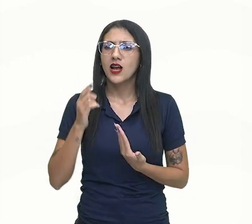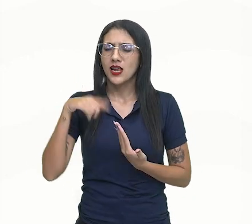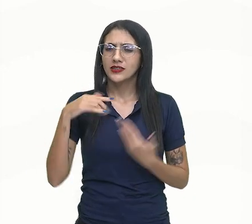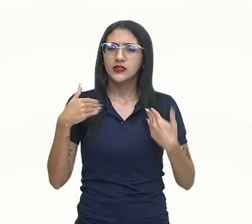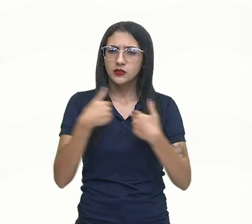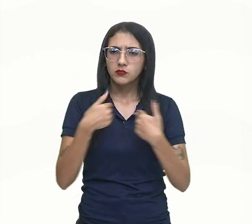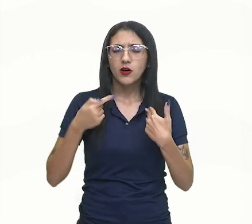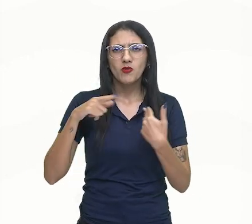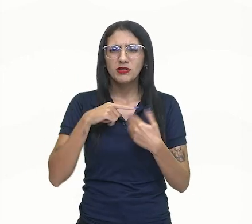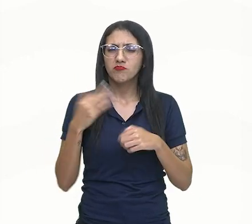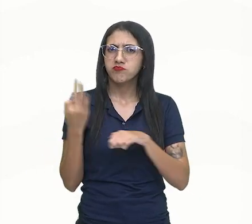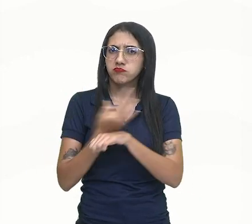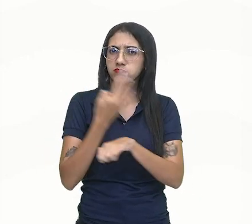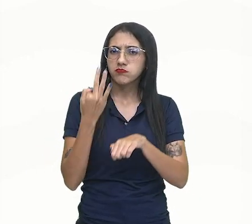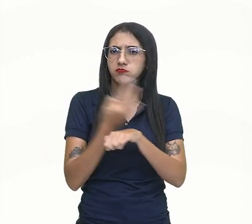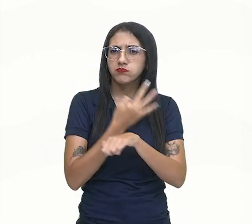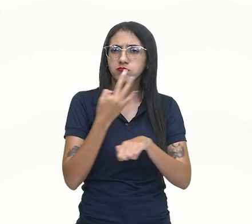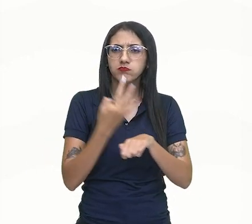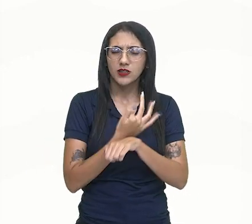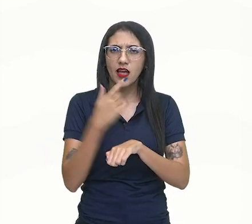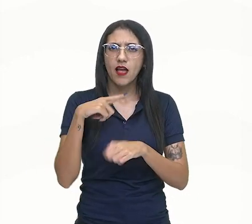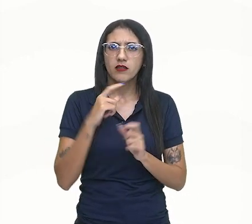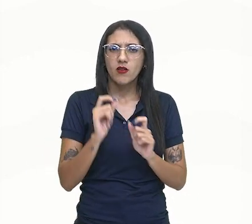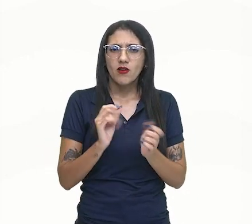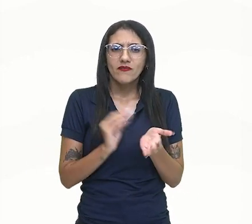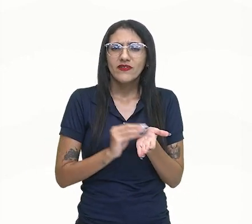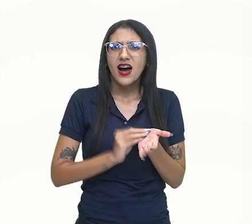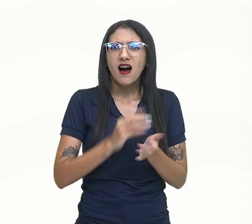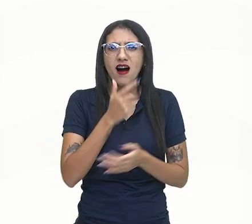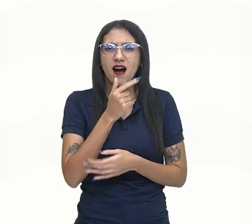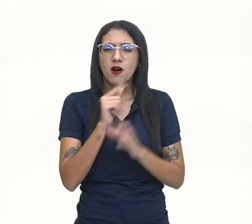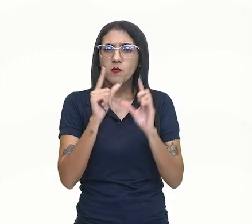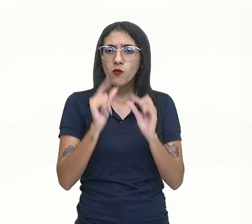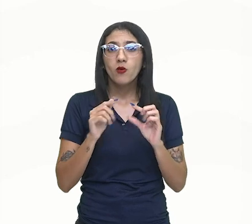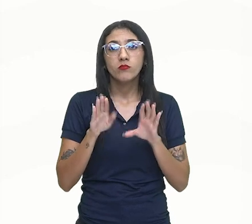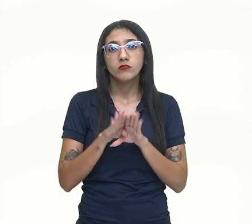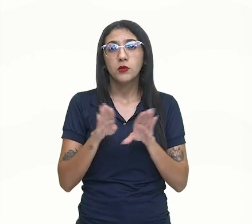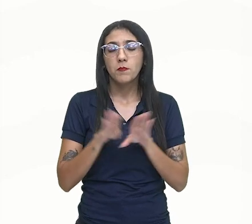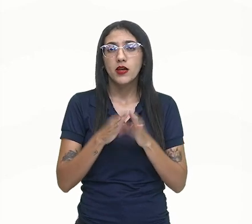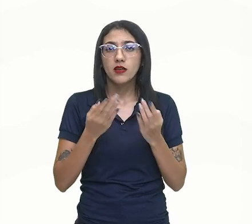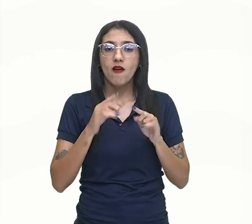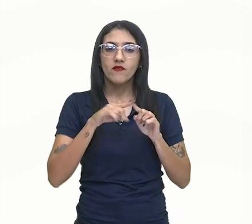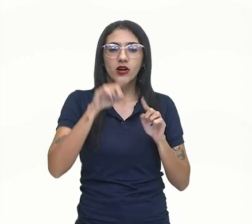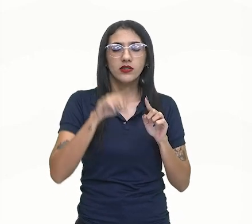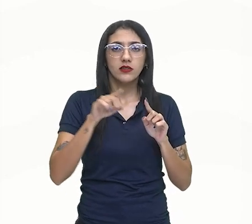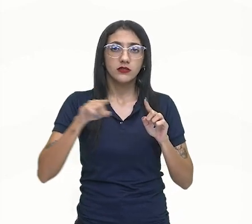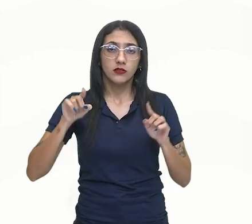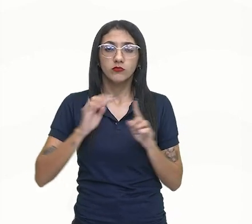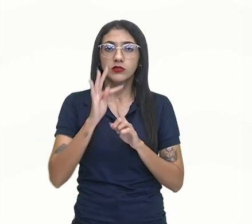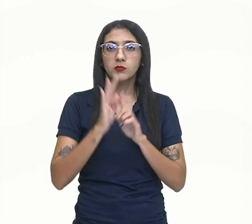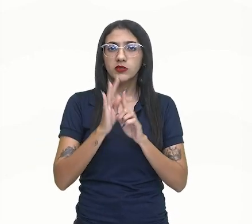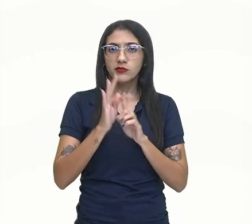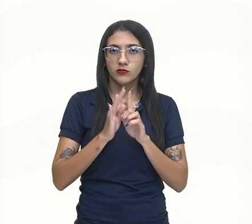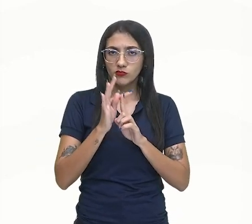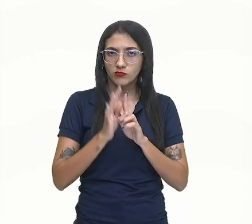muito resistentes a essa escassez de água, ou variações de temperatura, entre